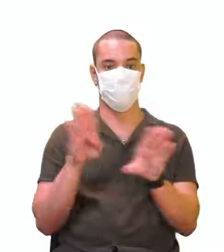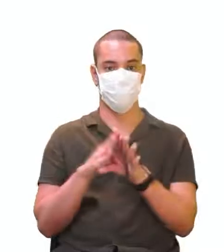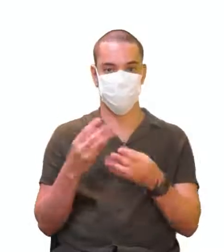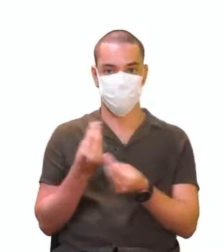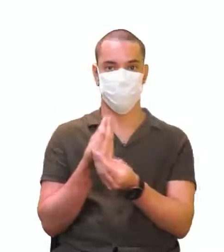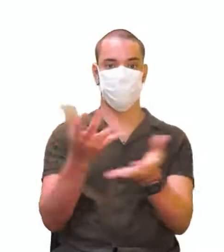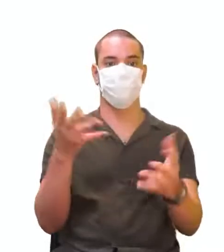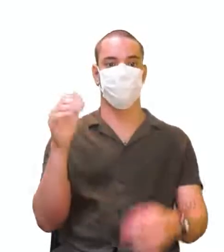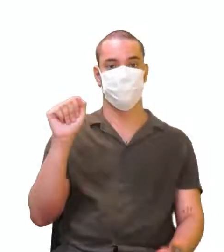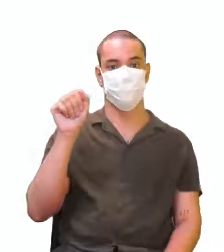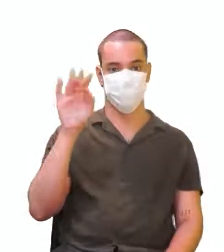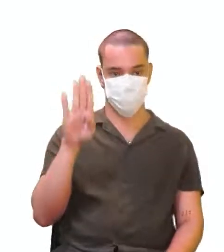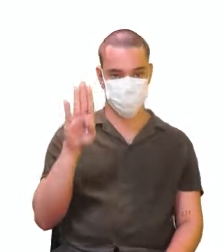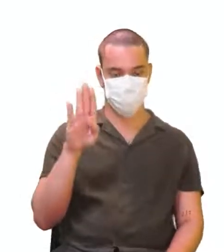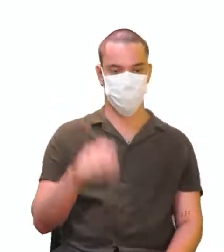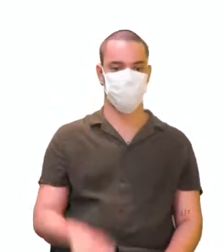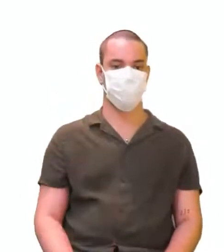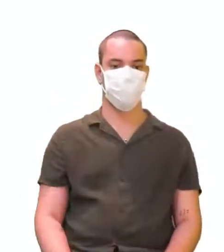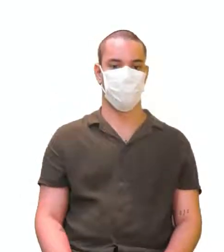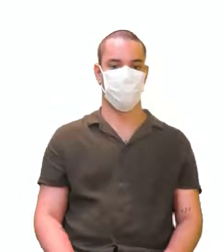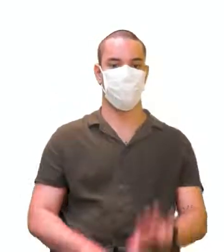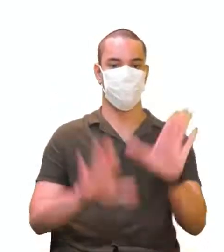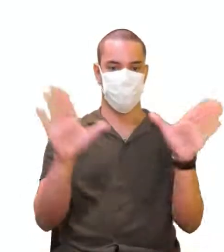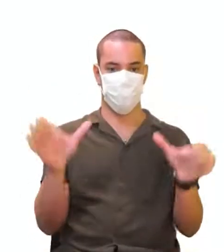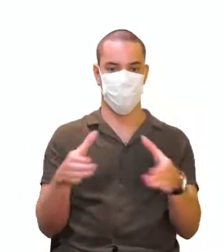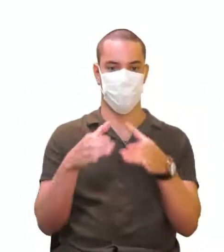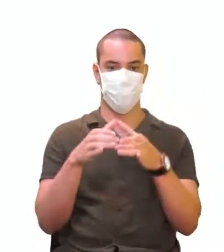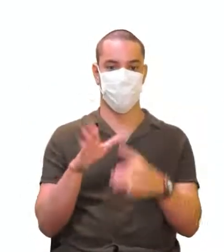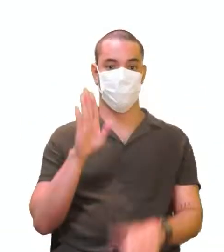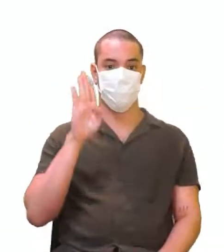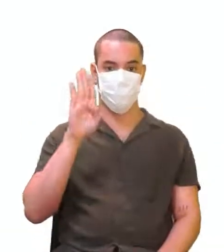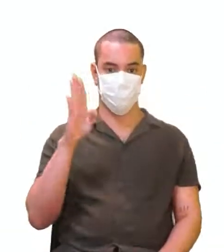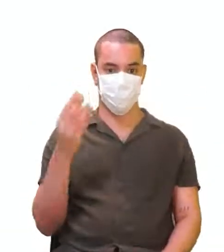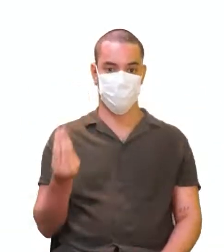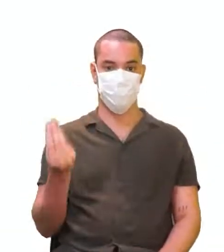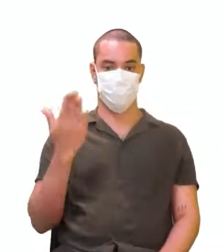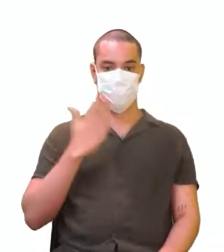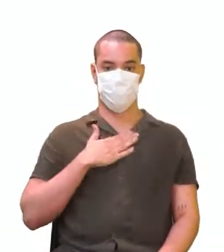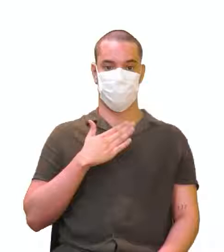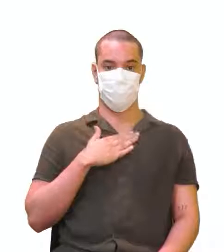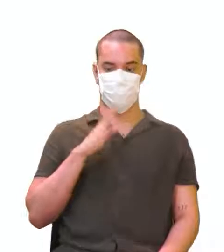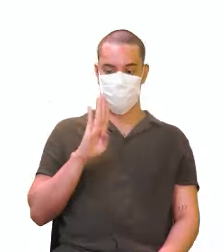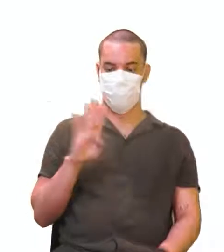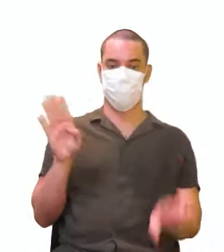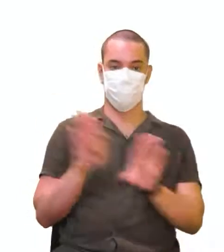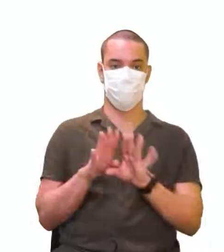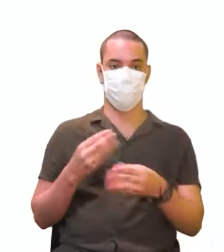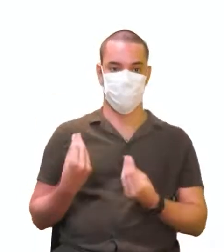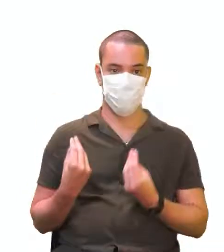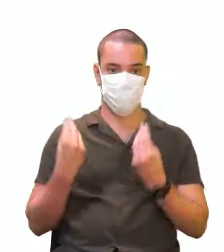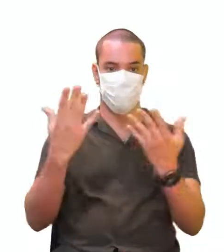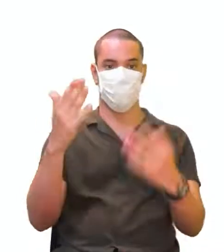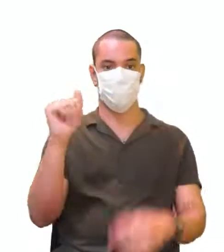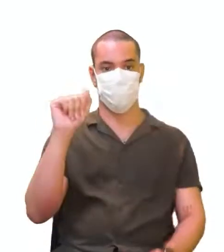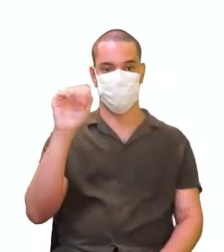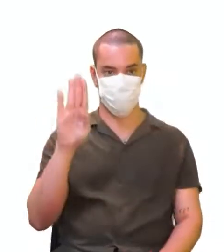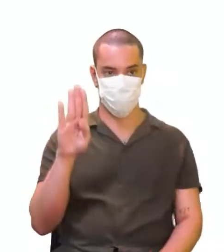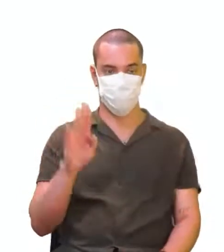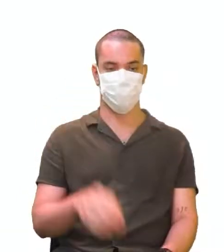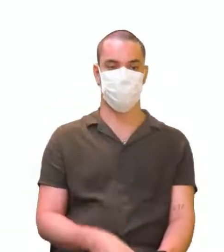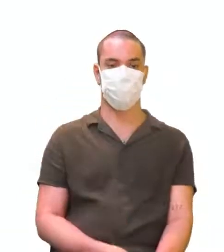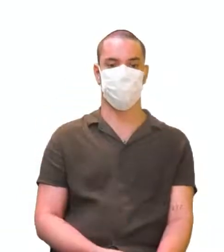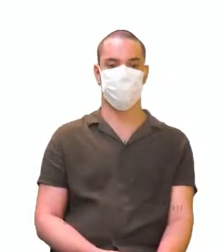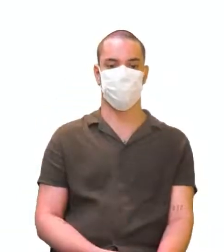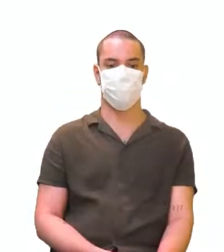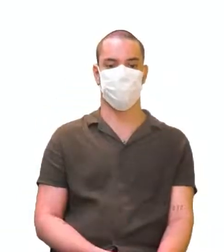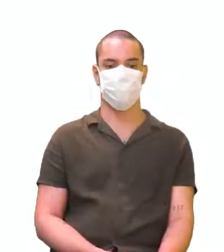para o AB. O grupo B doa para ele mesmo e também vai doar para o